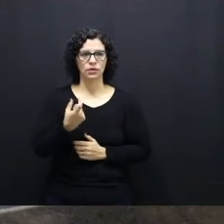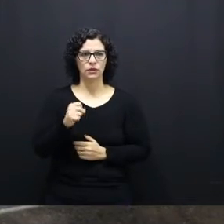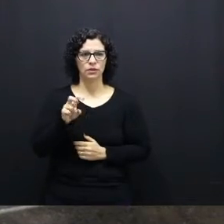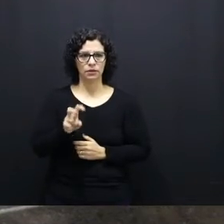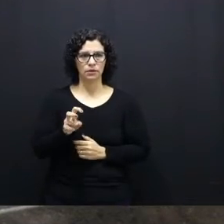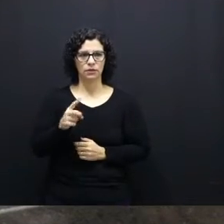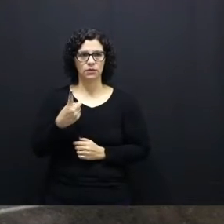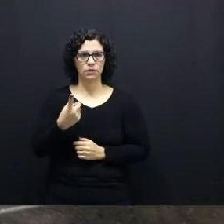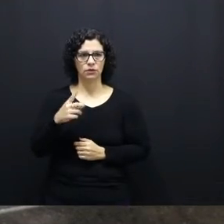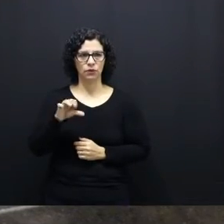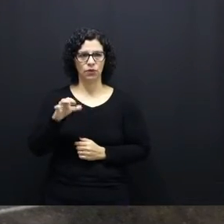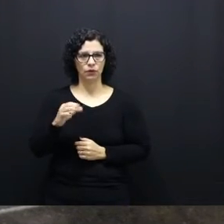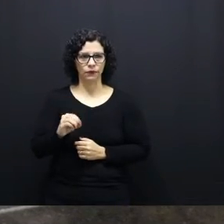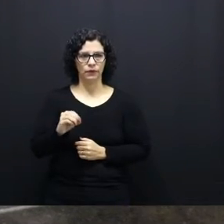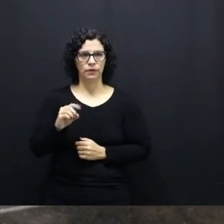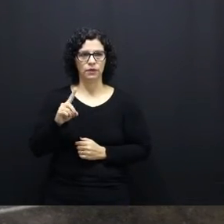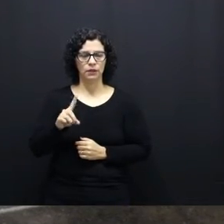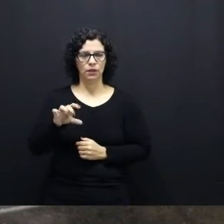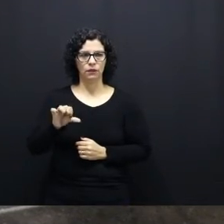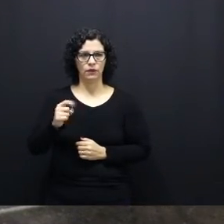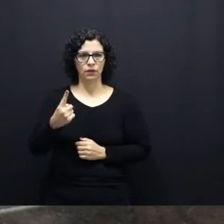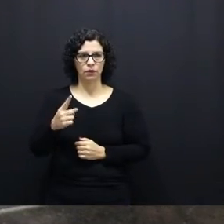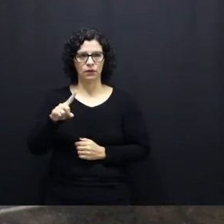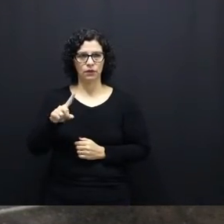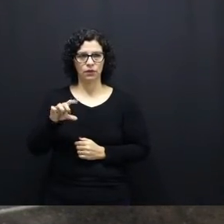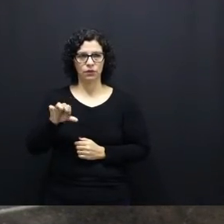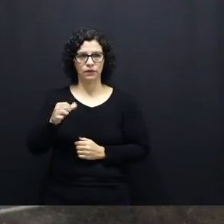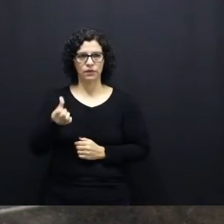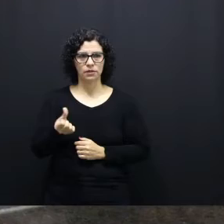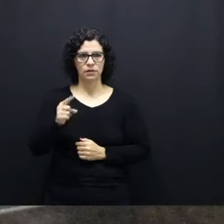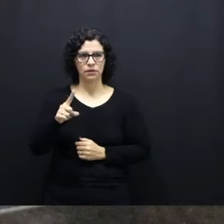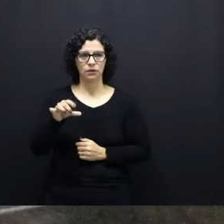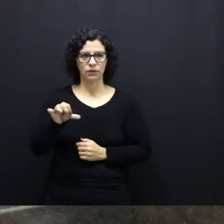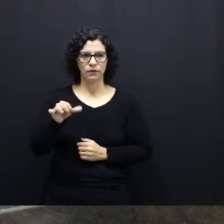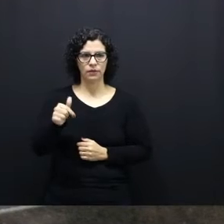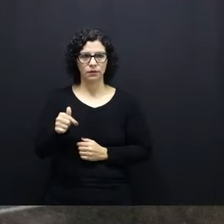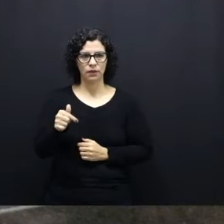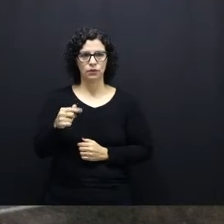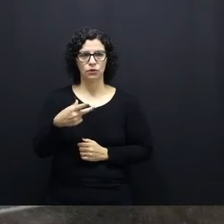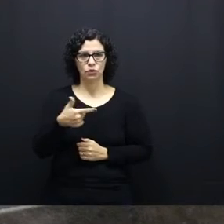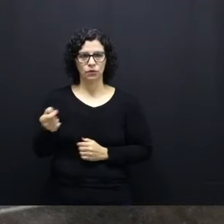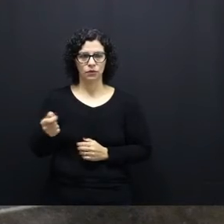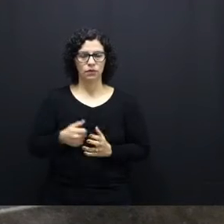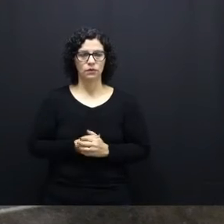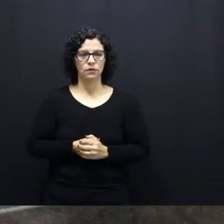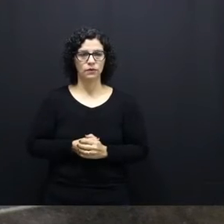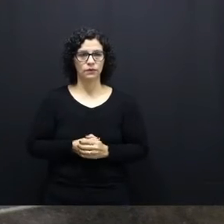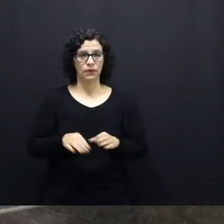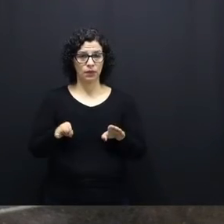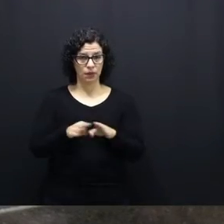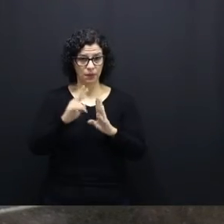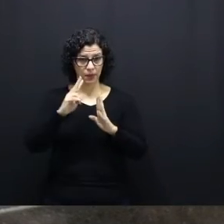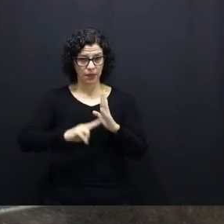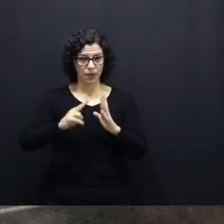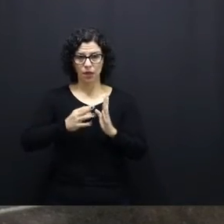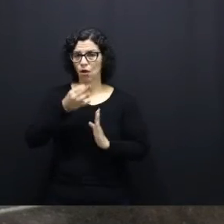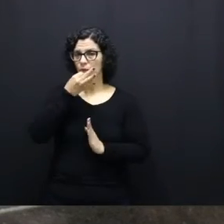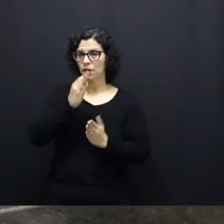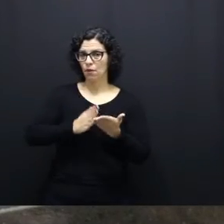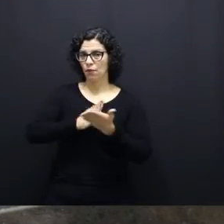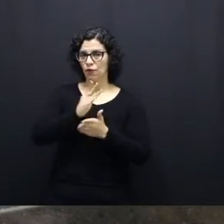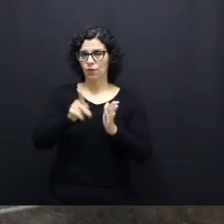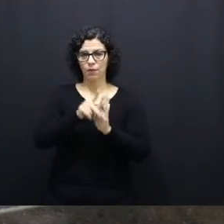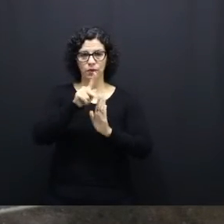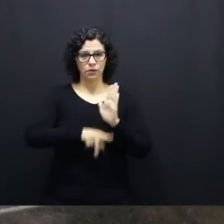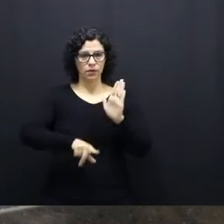185 190/191 196/197 e 200 foram lidos os pareceres favoráveis